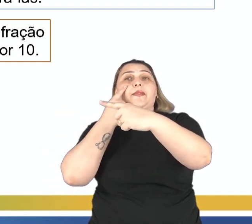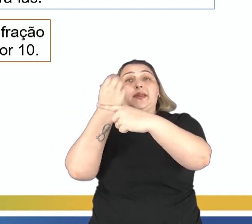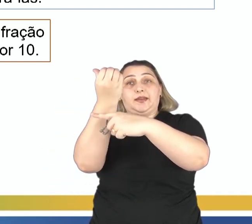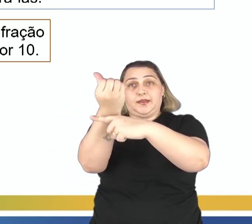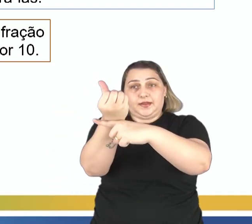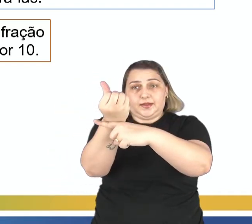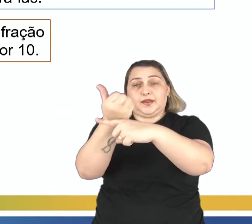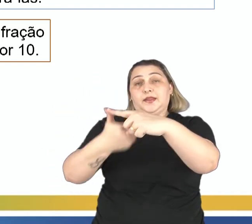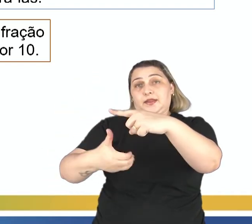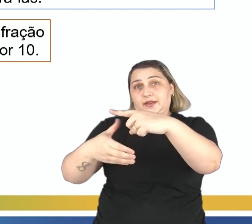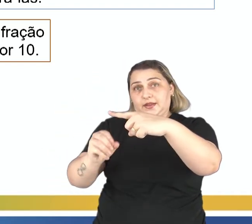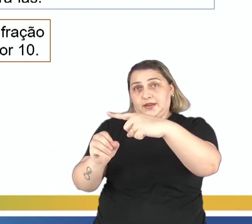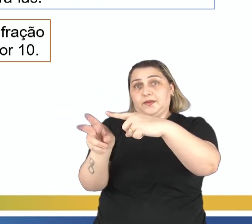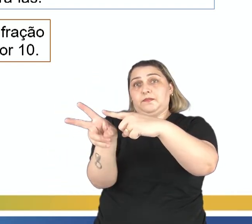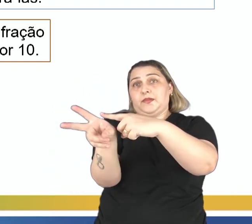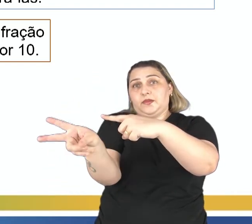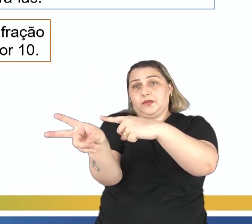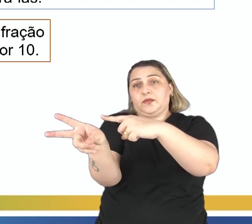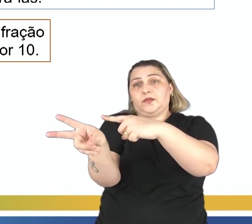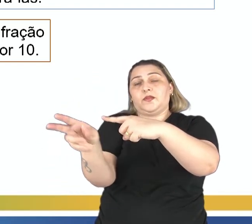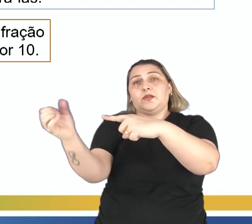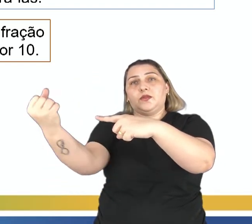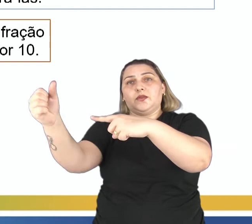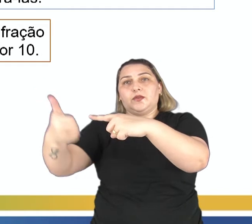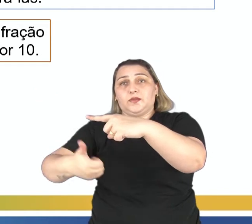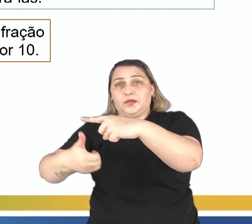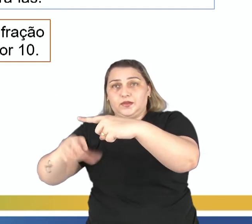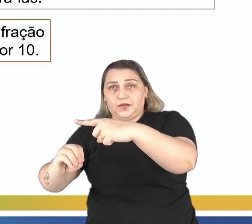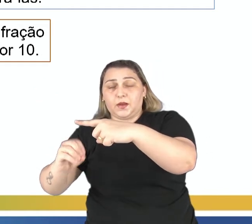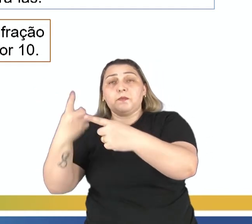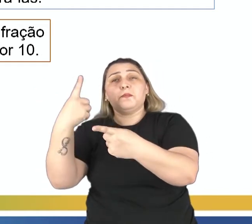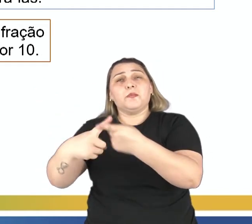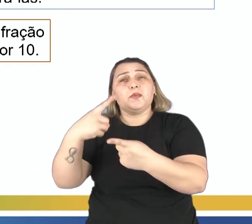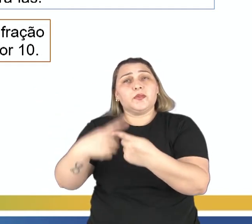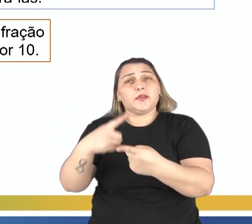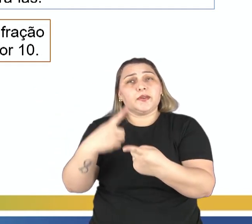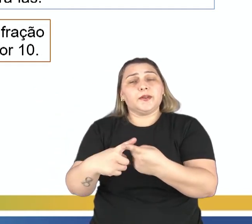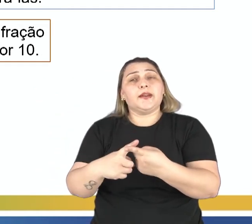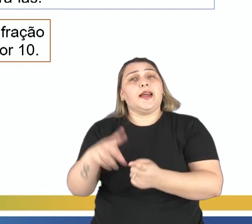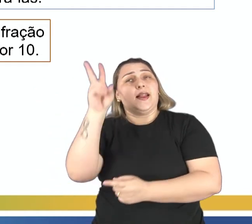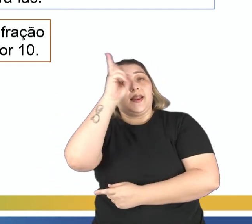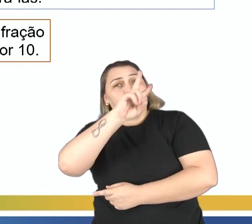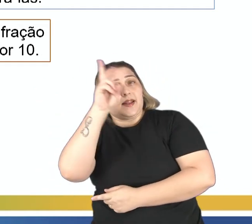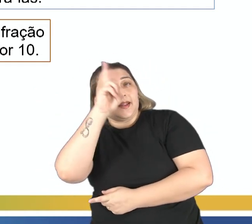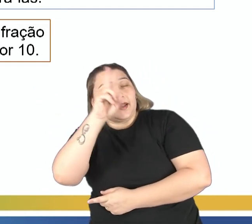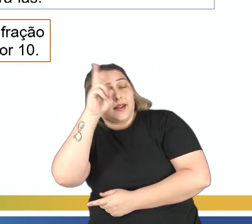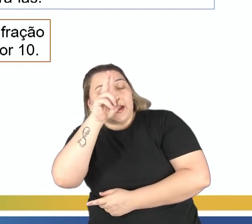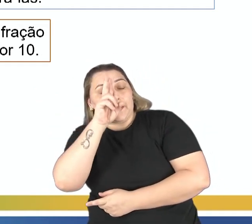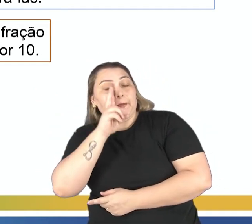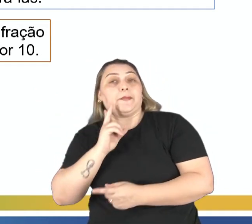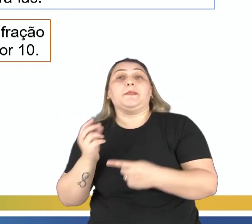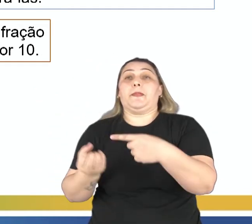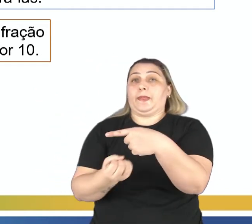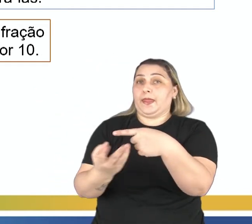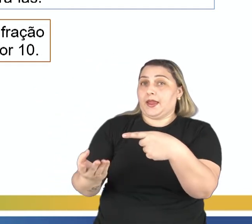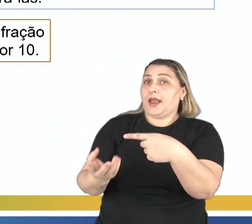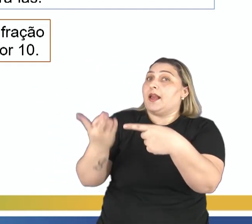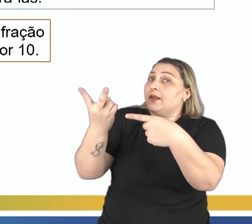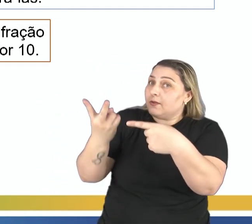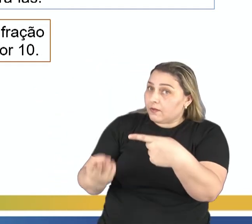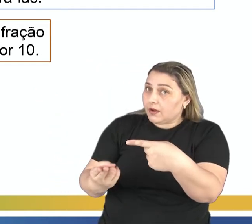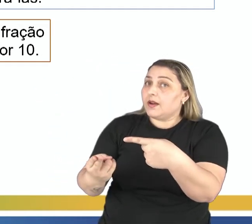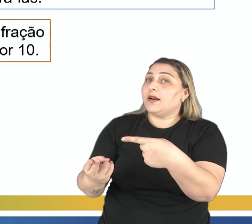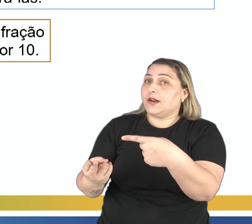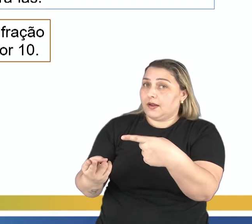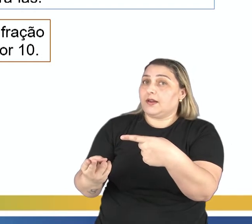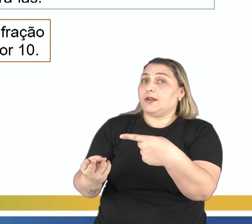Que 6/10 ele é menor que 8/10. Por quê, pessoal? Lembra que quando os denominadores eles são iguais, agora a